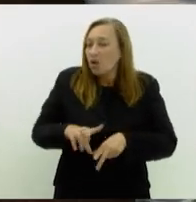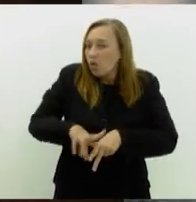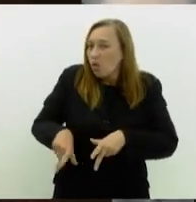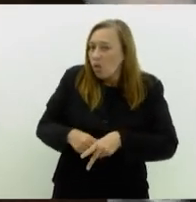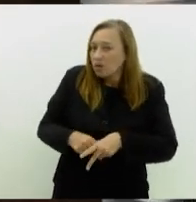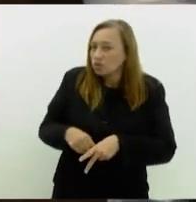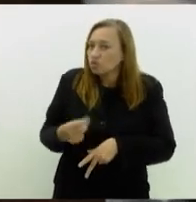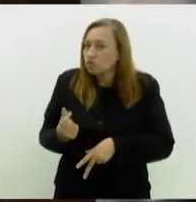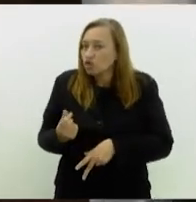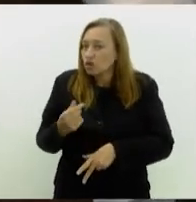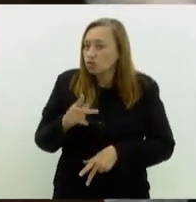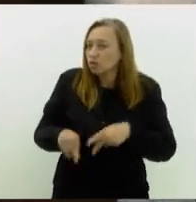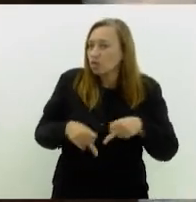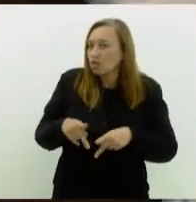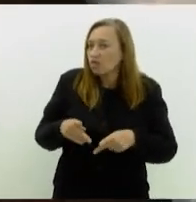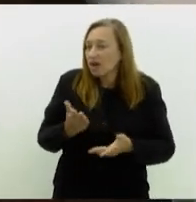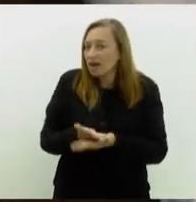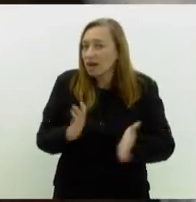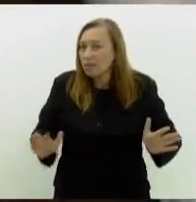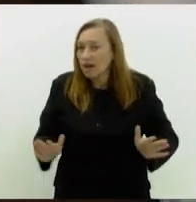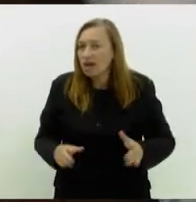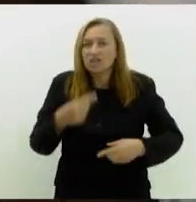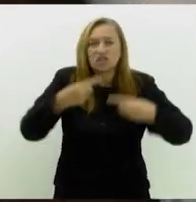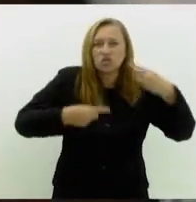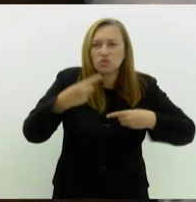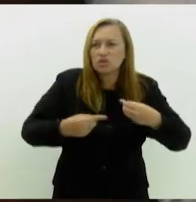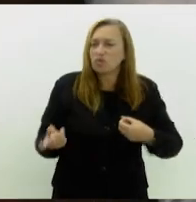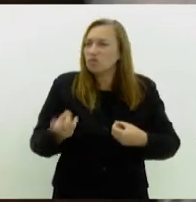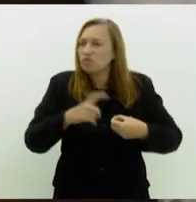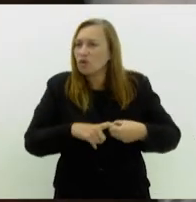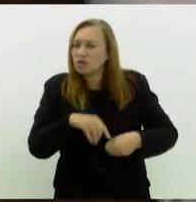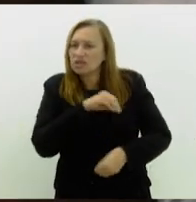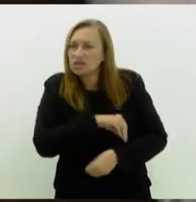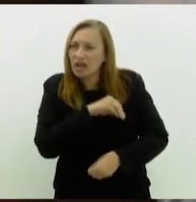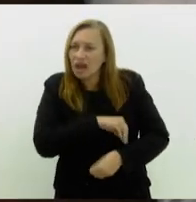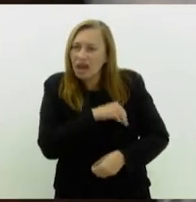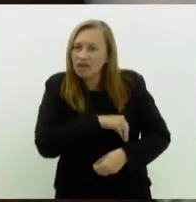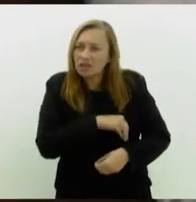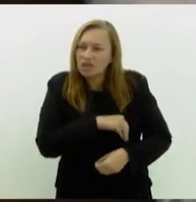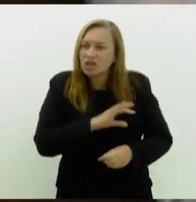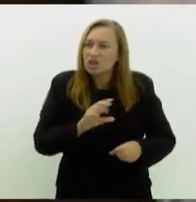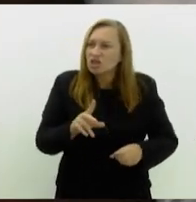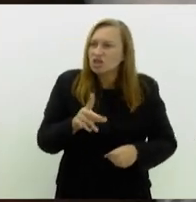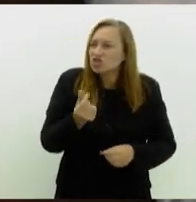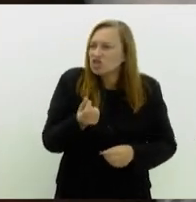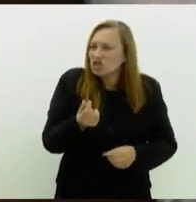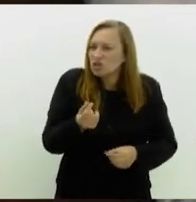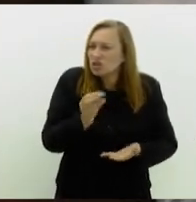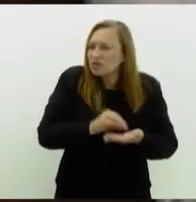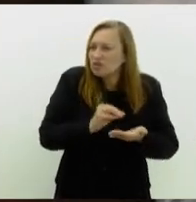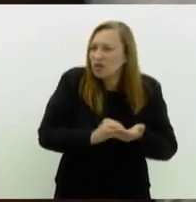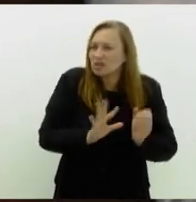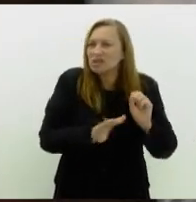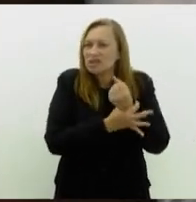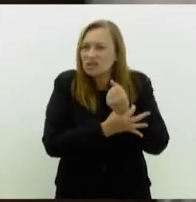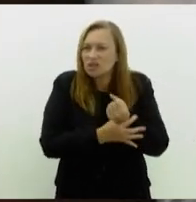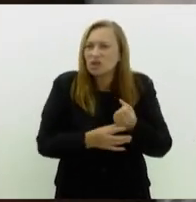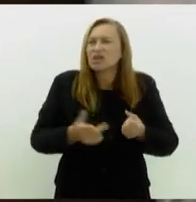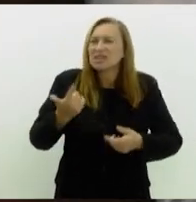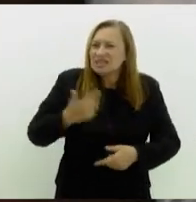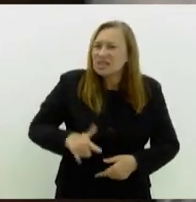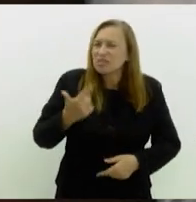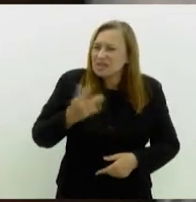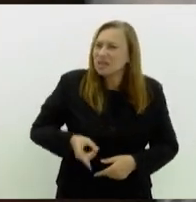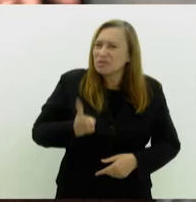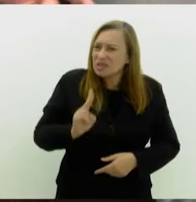discussão aqui para aumento salarial recomposição salarial dinheiro que falta na segurança mas toda hora dispensa dispensa licitação